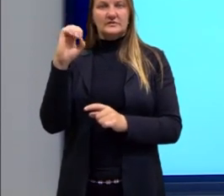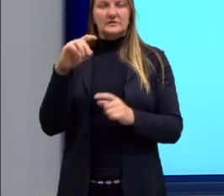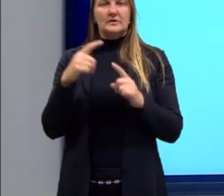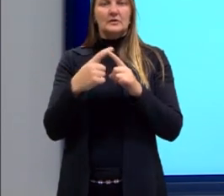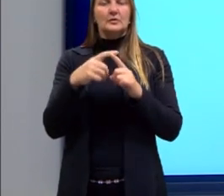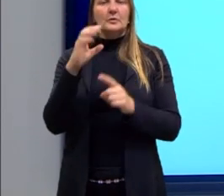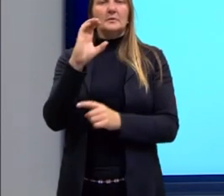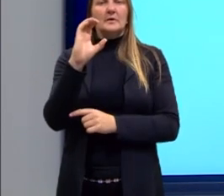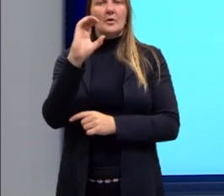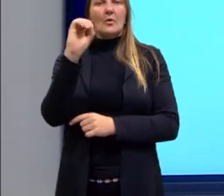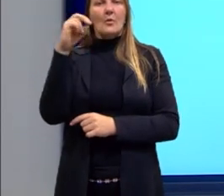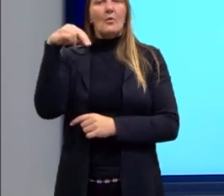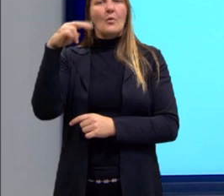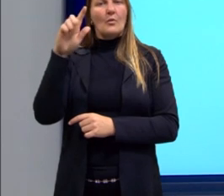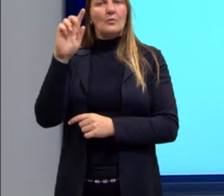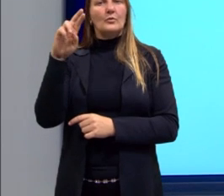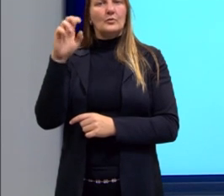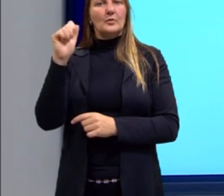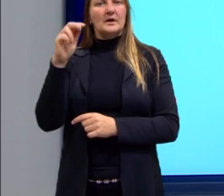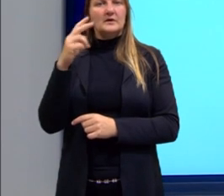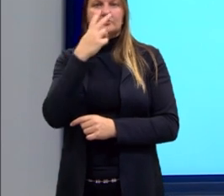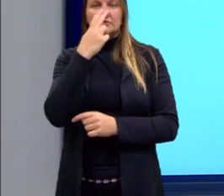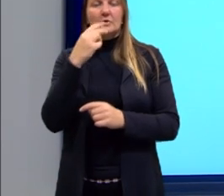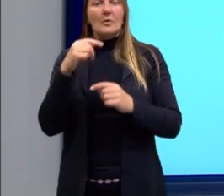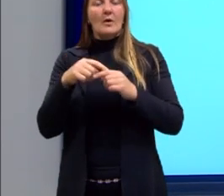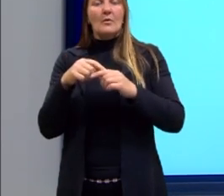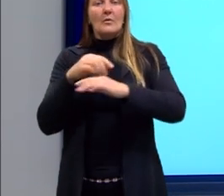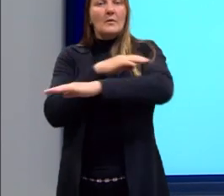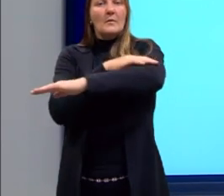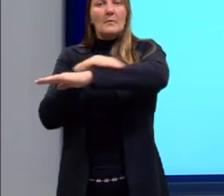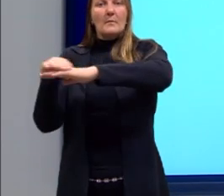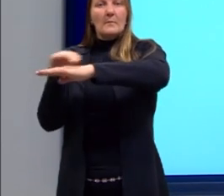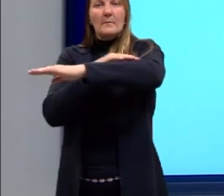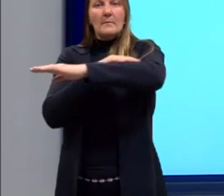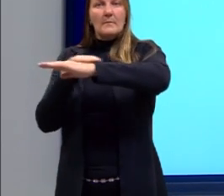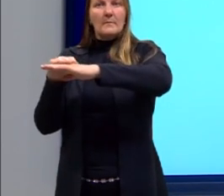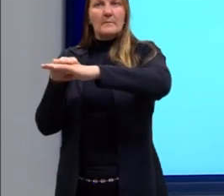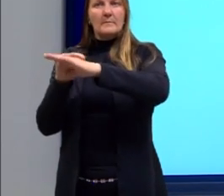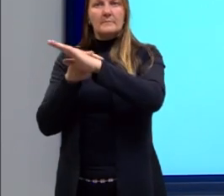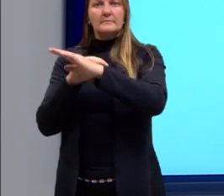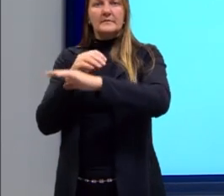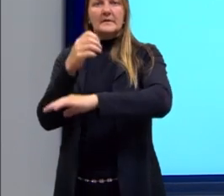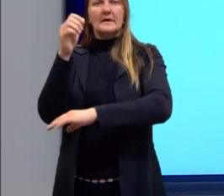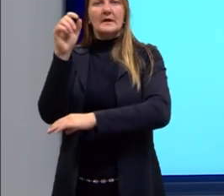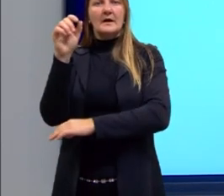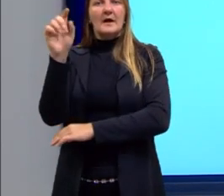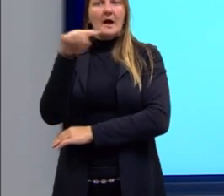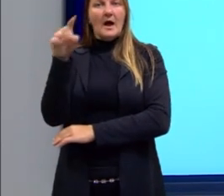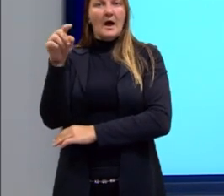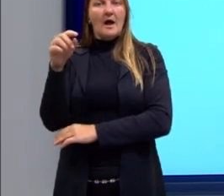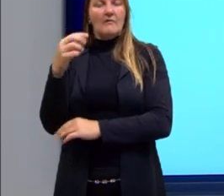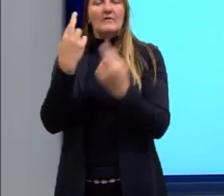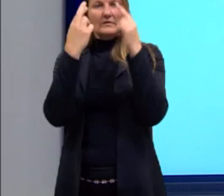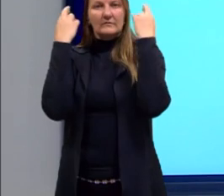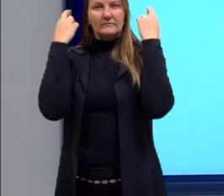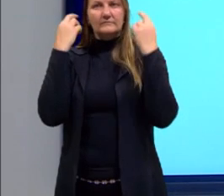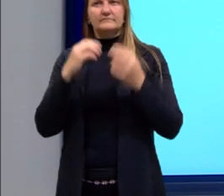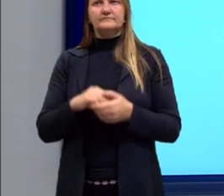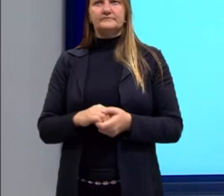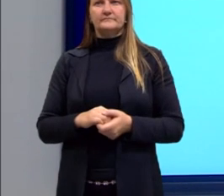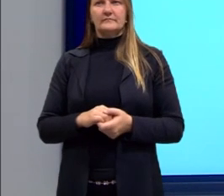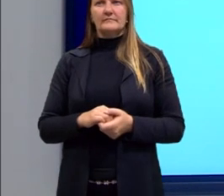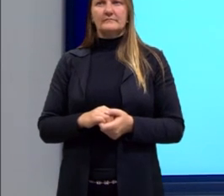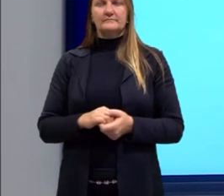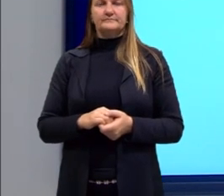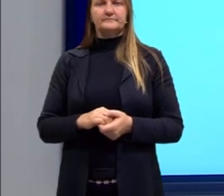congruentes ou seja possuem mesma medida portanto Alfa = lambida desculpa